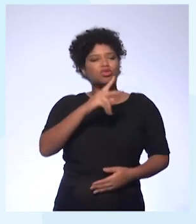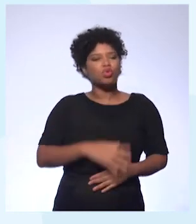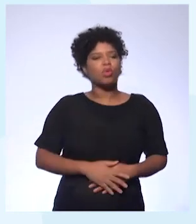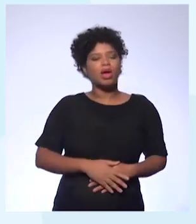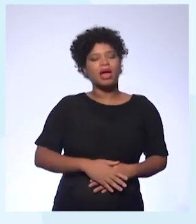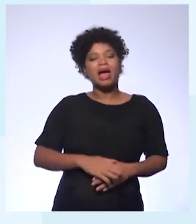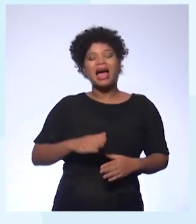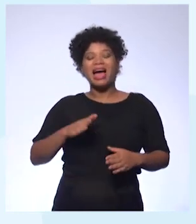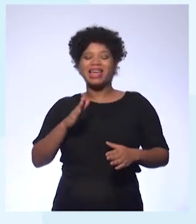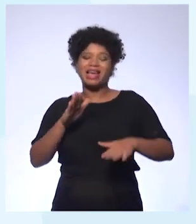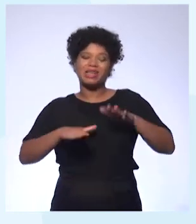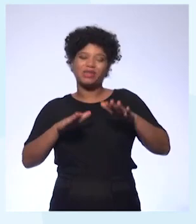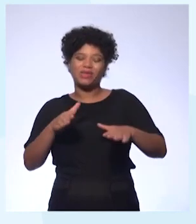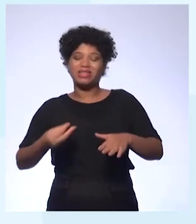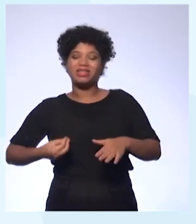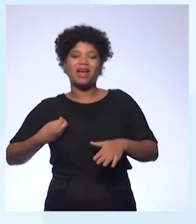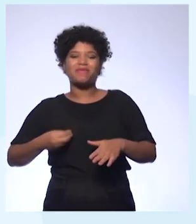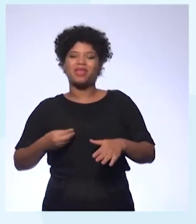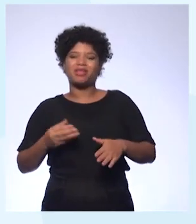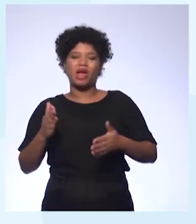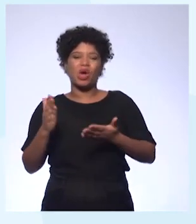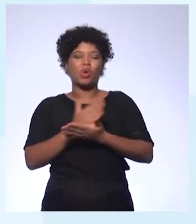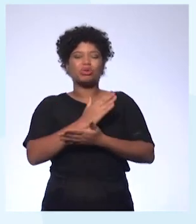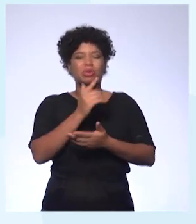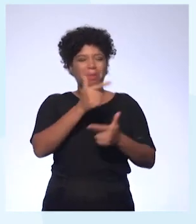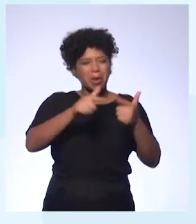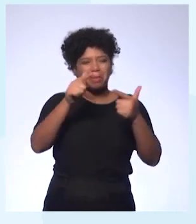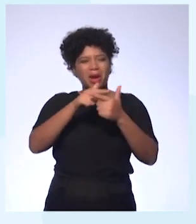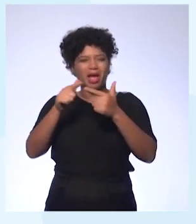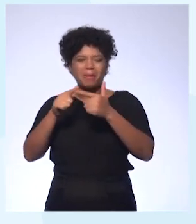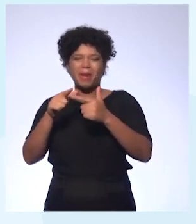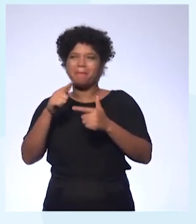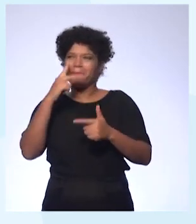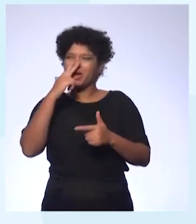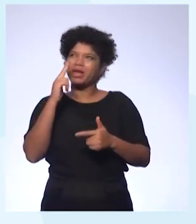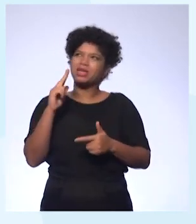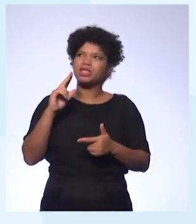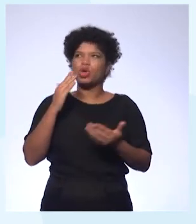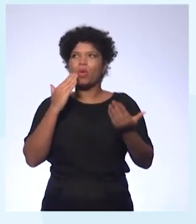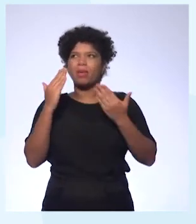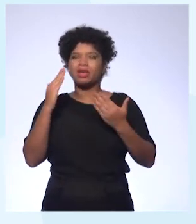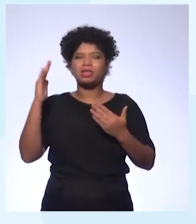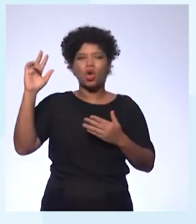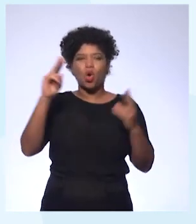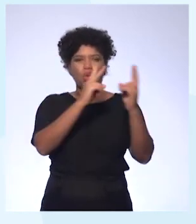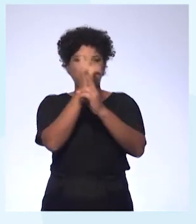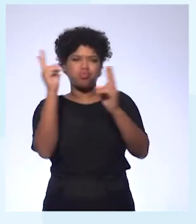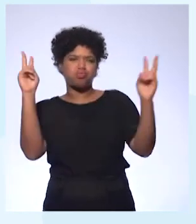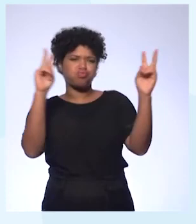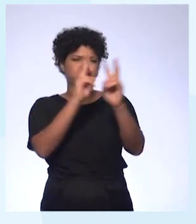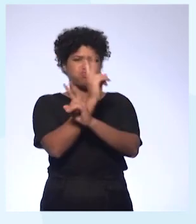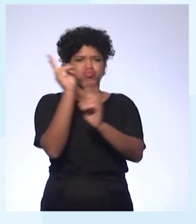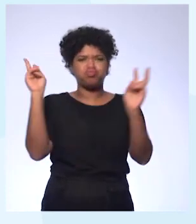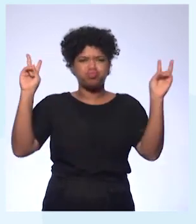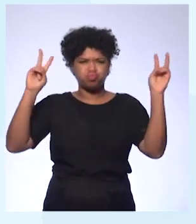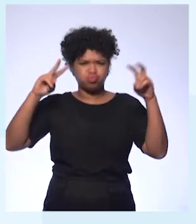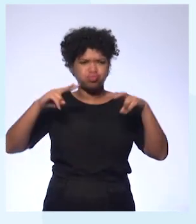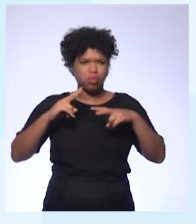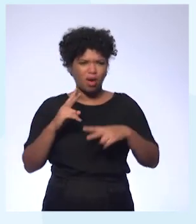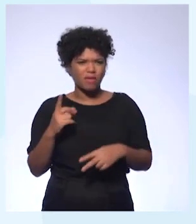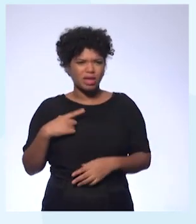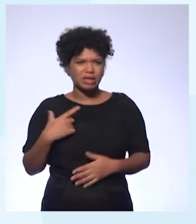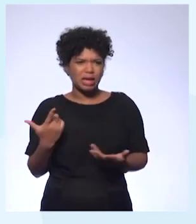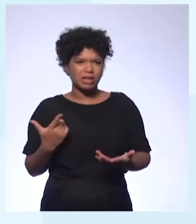ser desviado por conta de tempestades, obstáculos ou outros imprevistos. Por que eu coloquei a metáfora